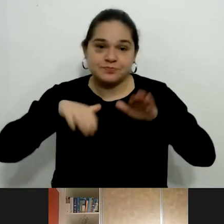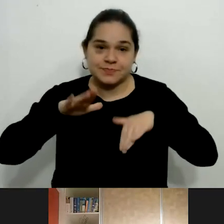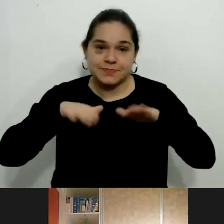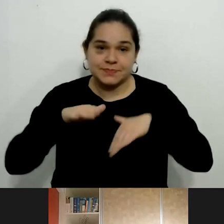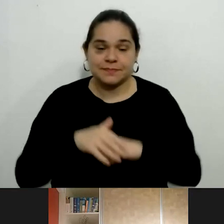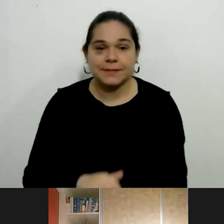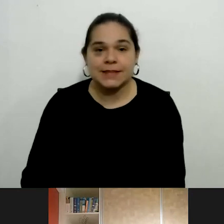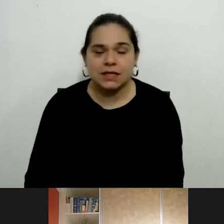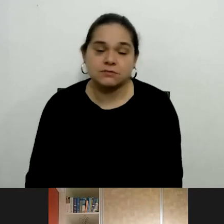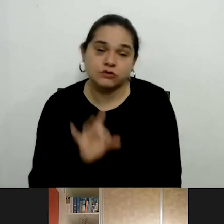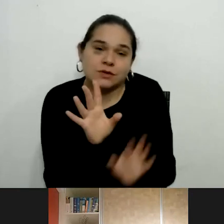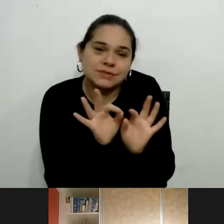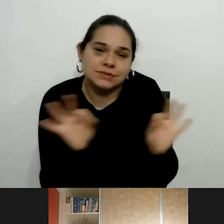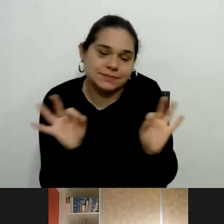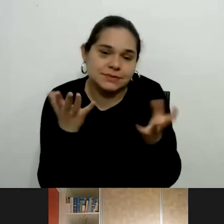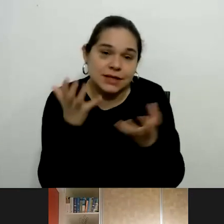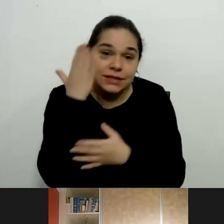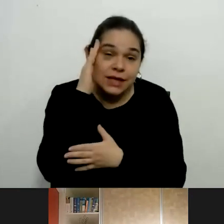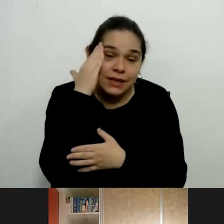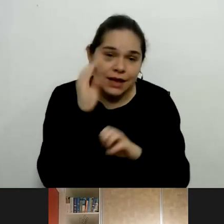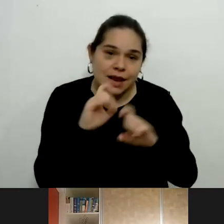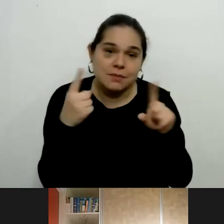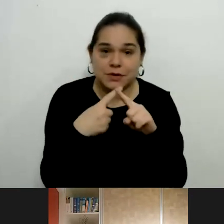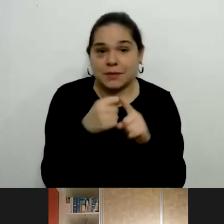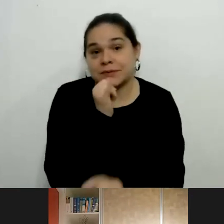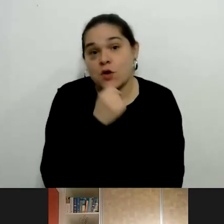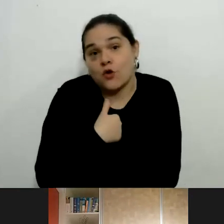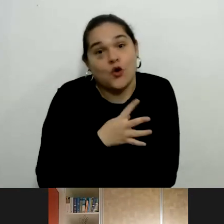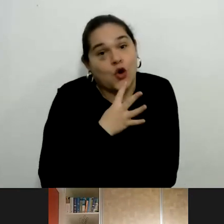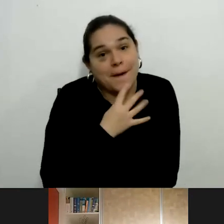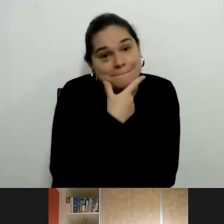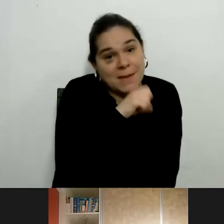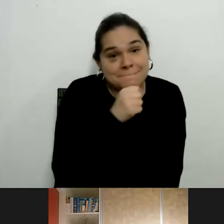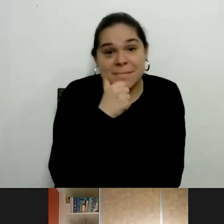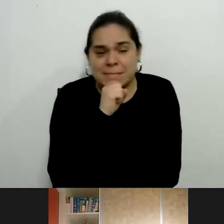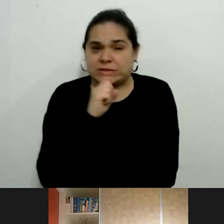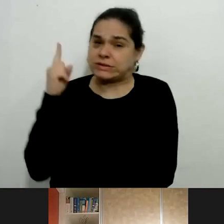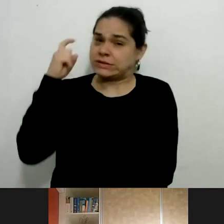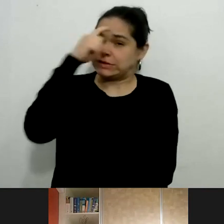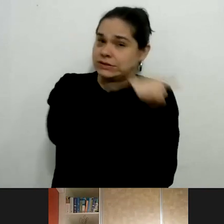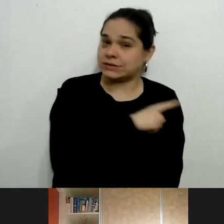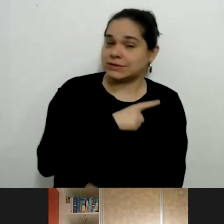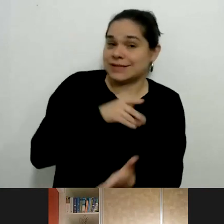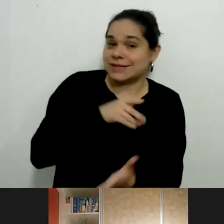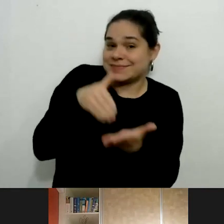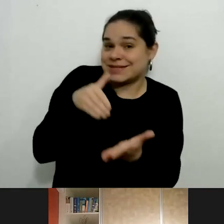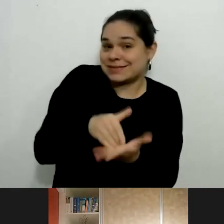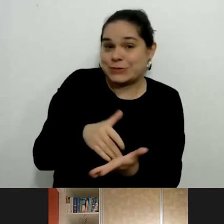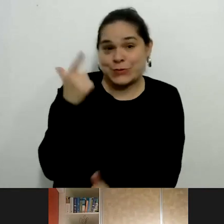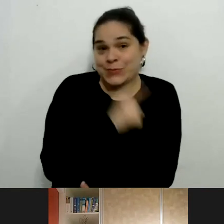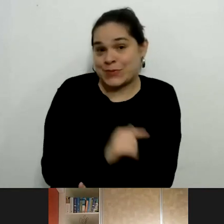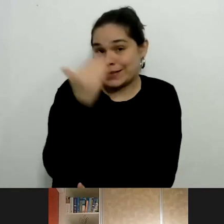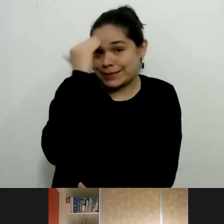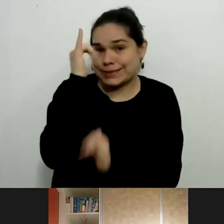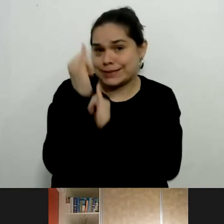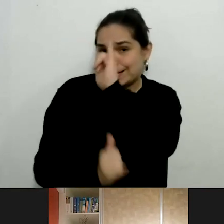Só para simplificar, porque eu conhecendo o meu pai e minha mãe, sei da questão da dificuldade deles de limitações que tem, até a questão de internet, isso